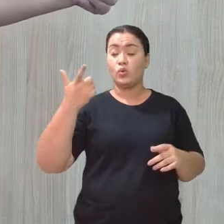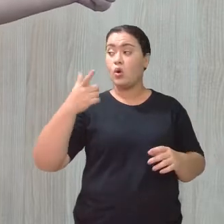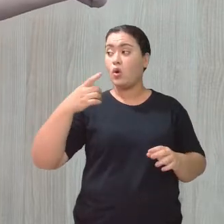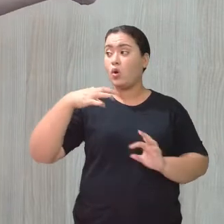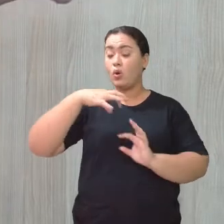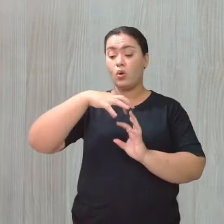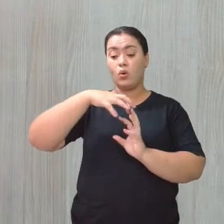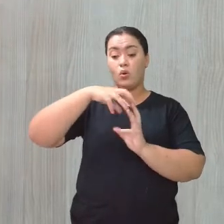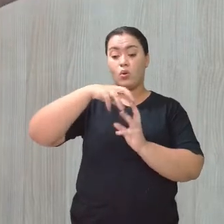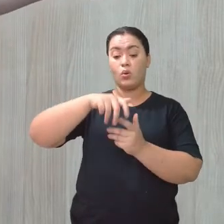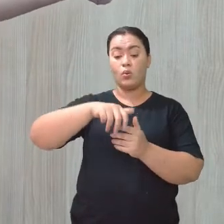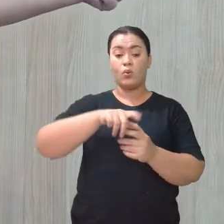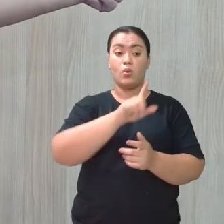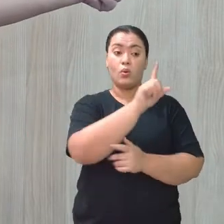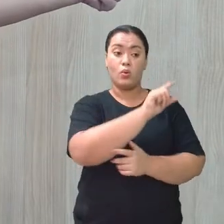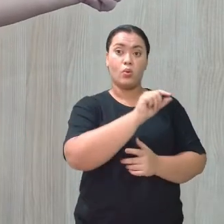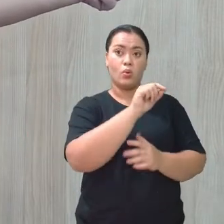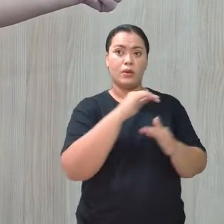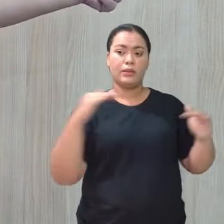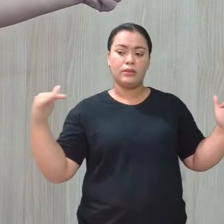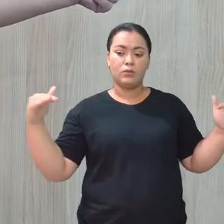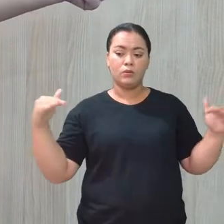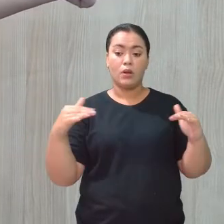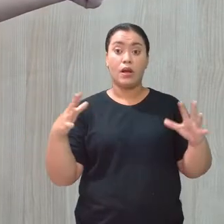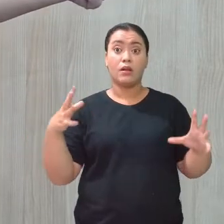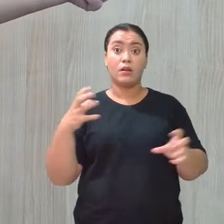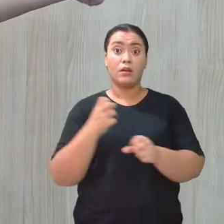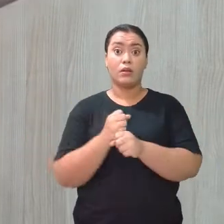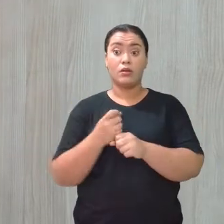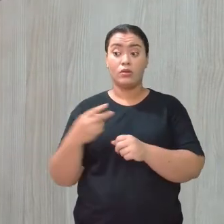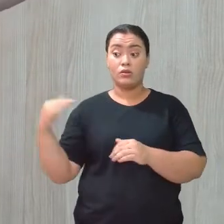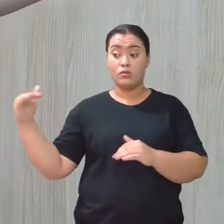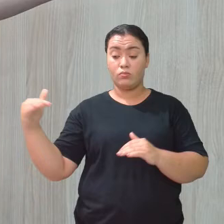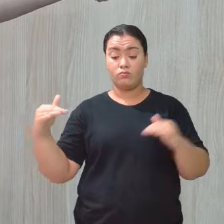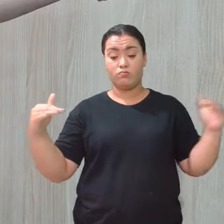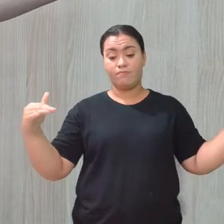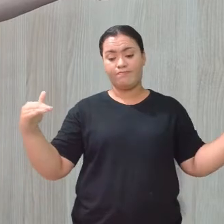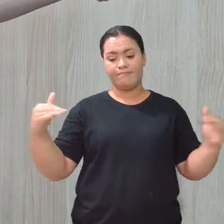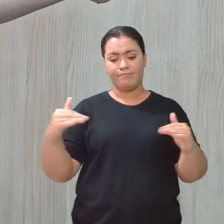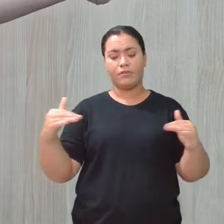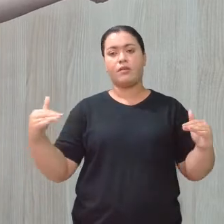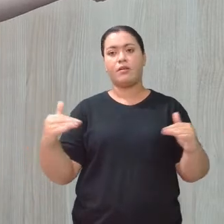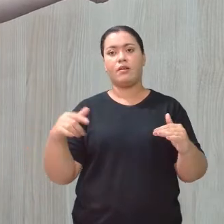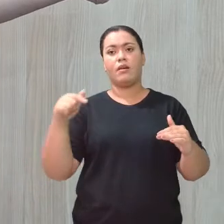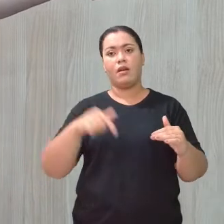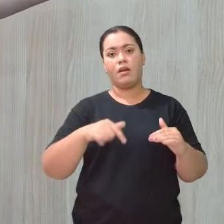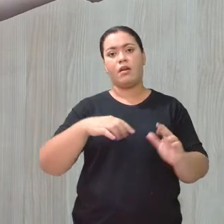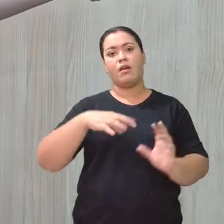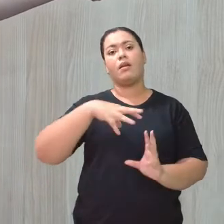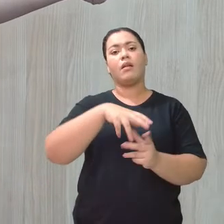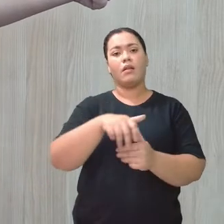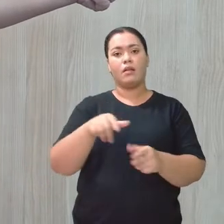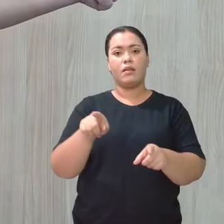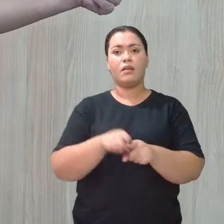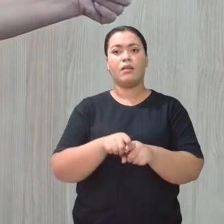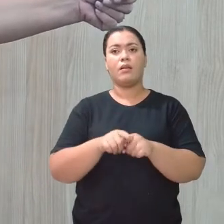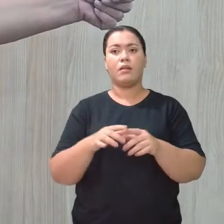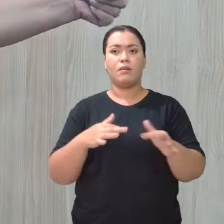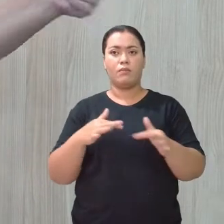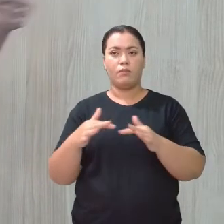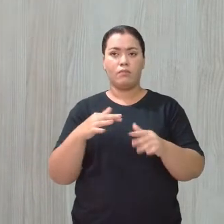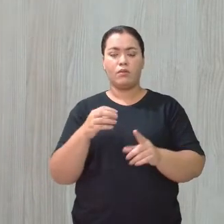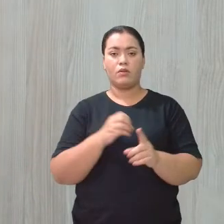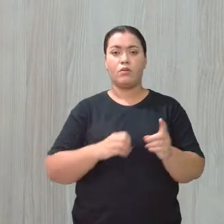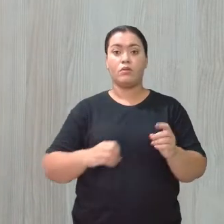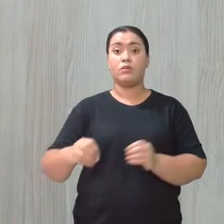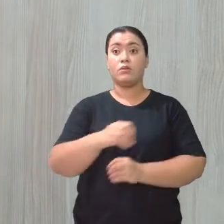Terra, então a soma de todas das duas forças interferindo aí na Terra também junto com o seu movimento de